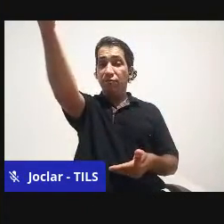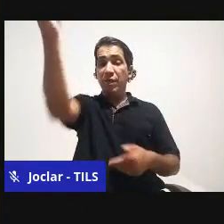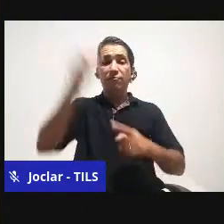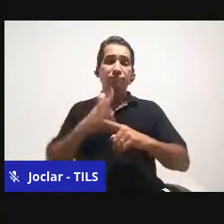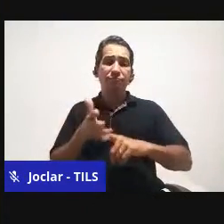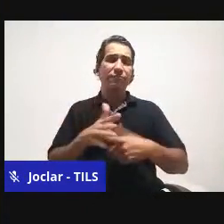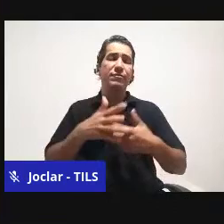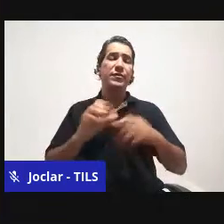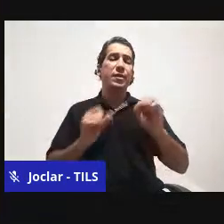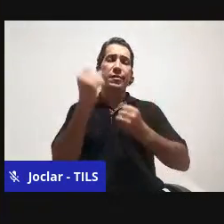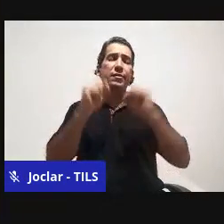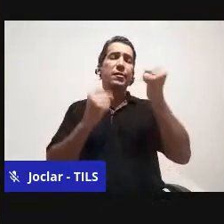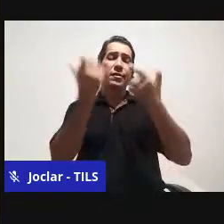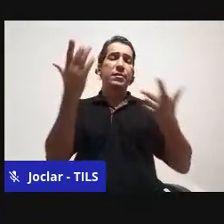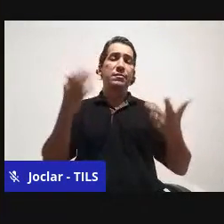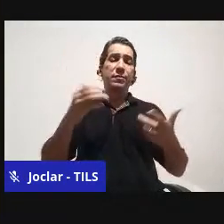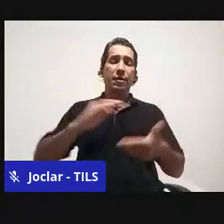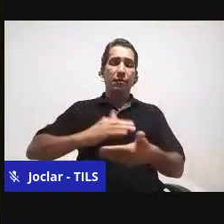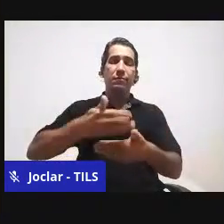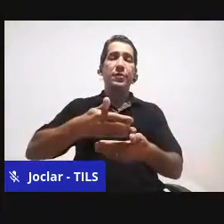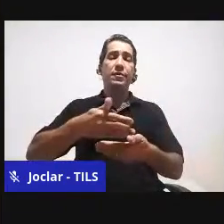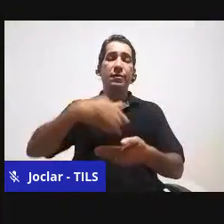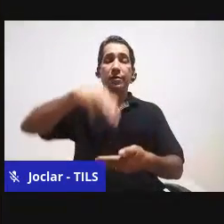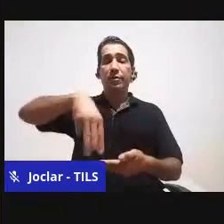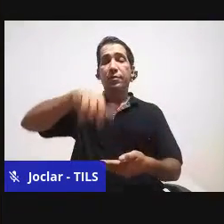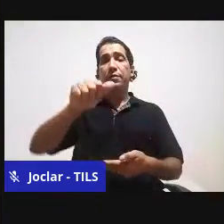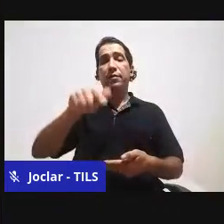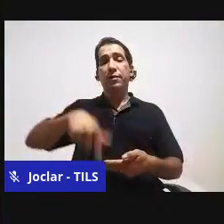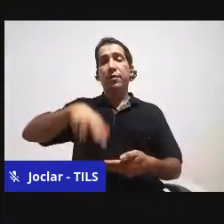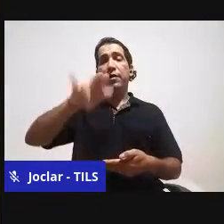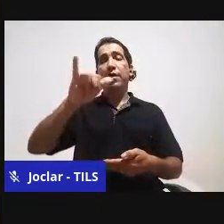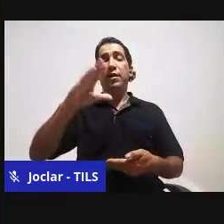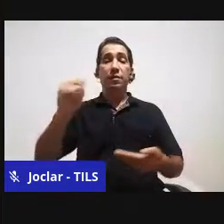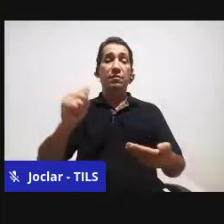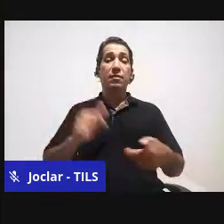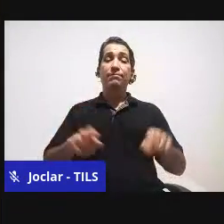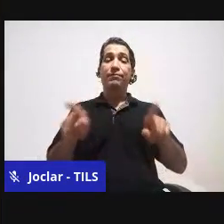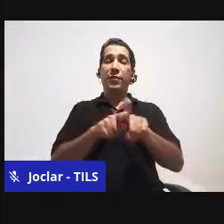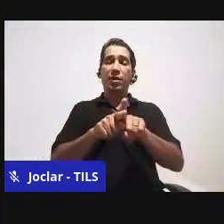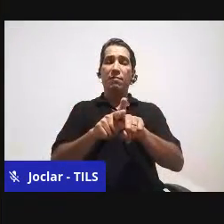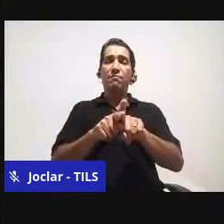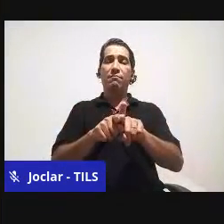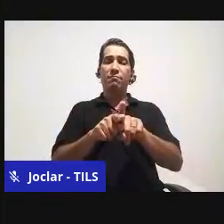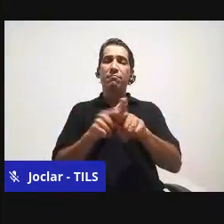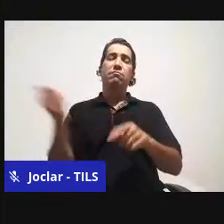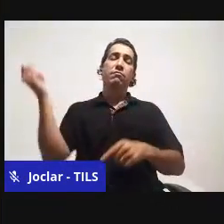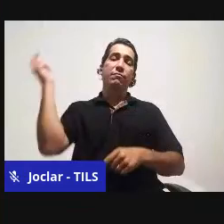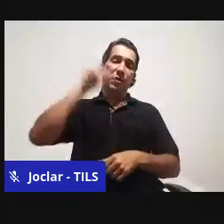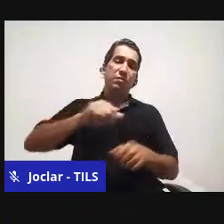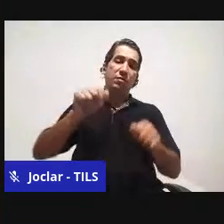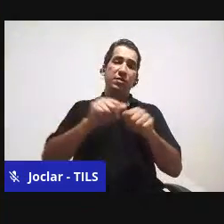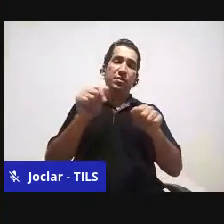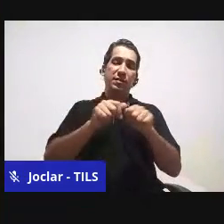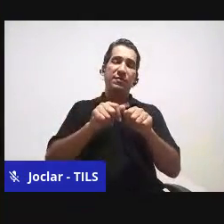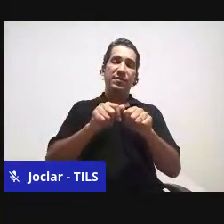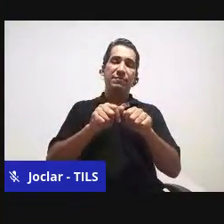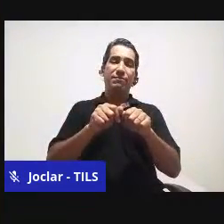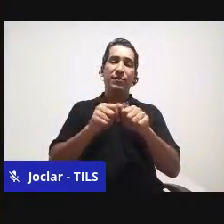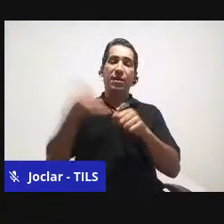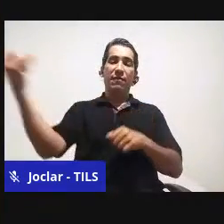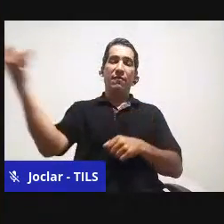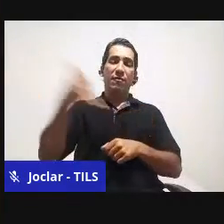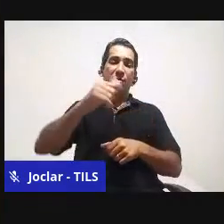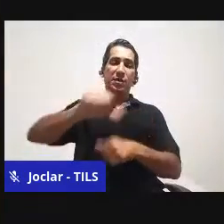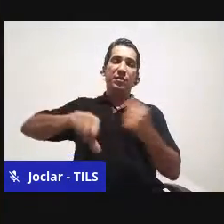learning, também vão fazer. E aí, aquela questão que foi colocada e que o professor Rafael já respondeu,